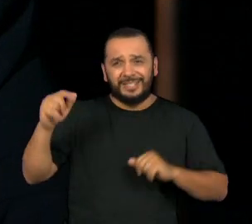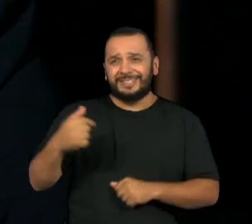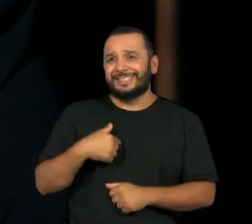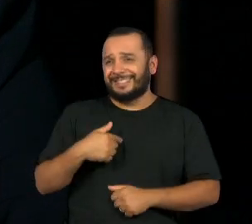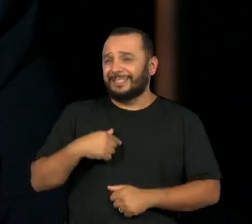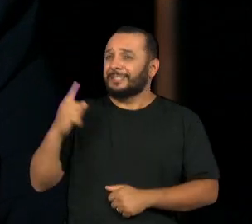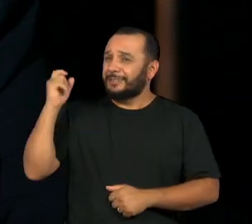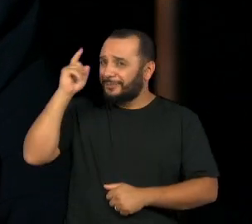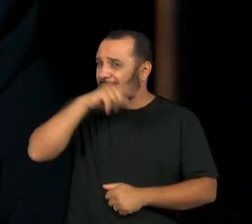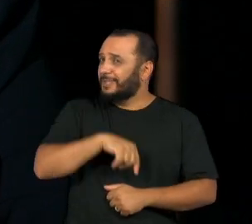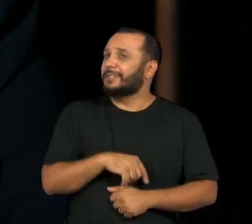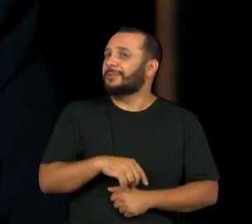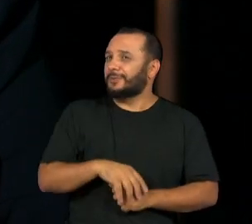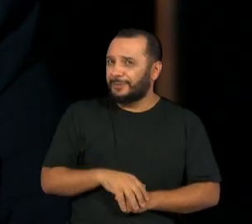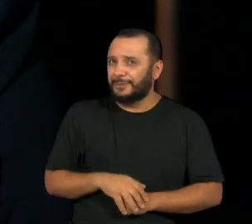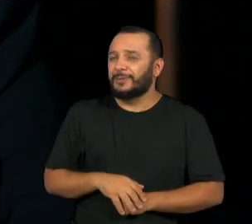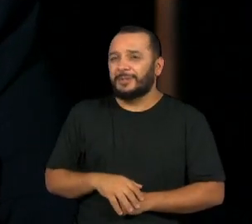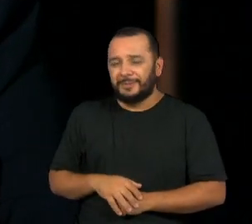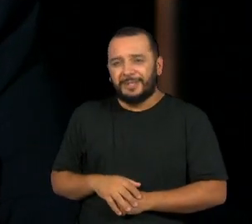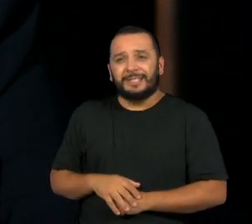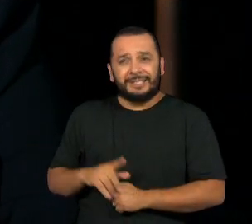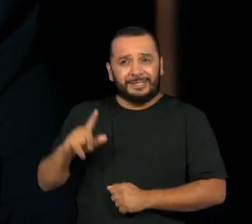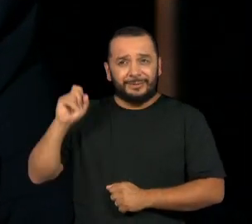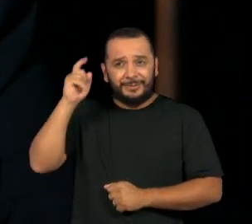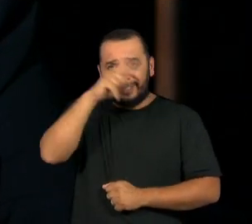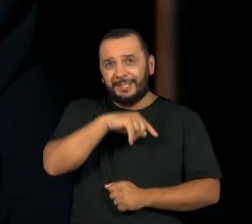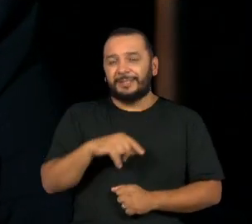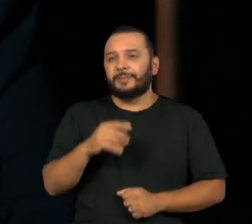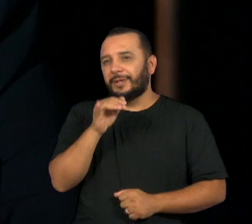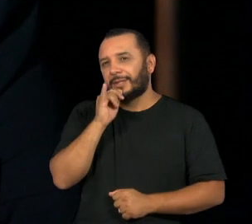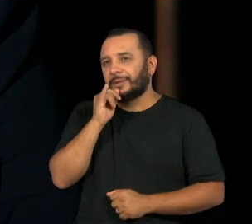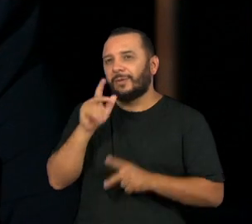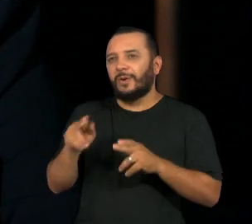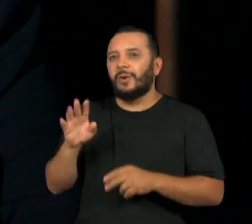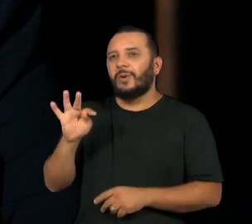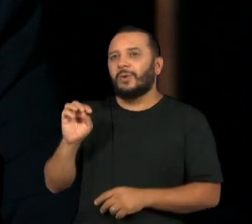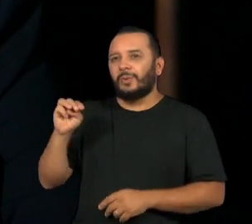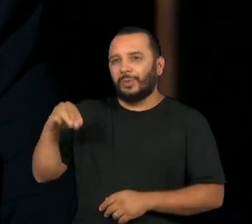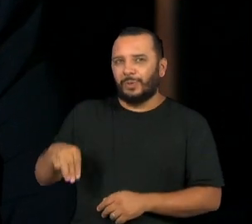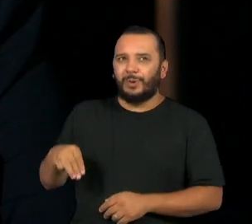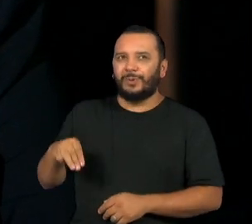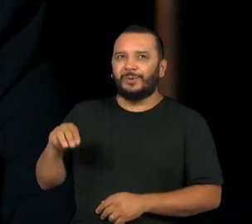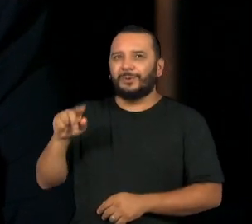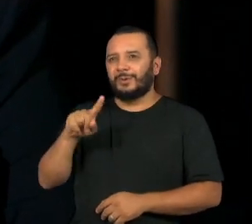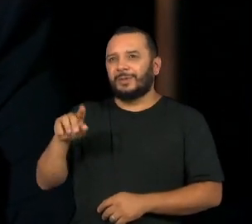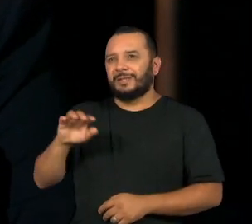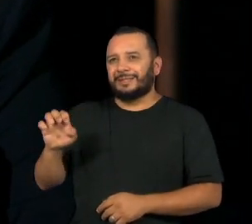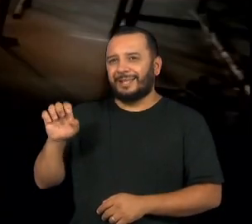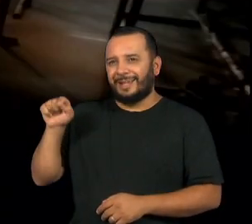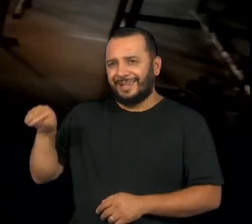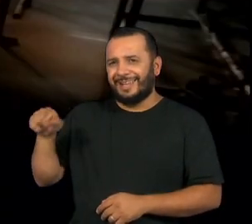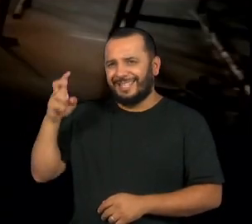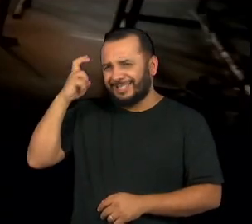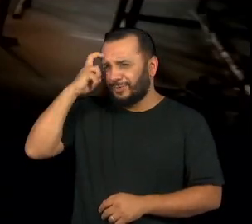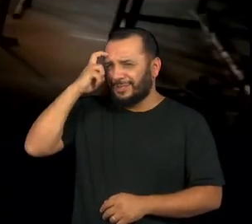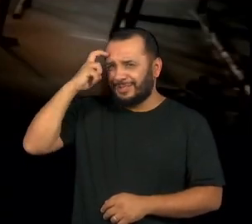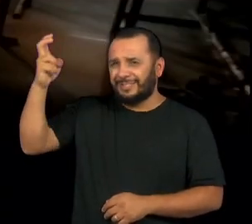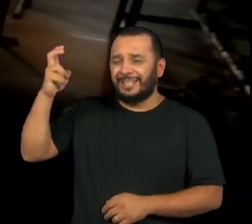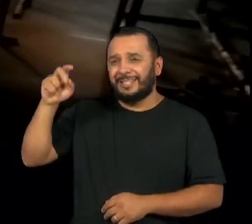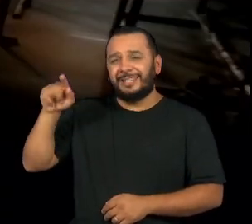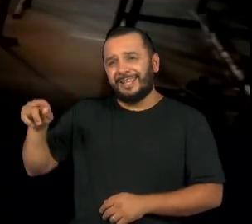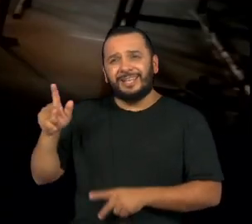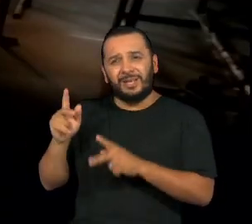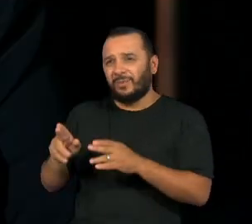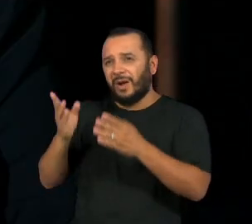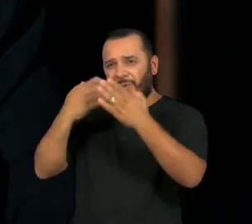doloroso. Imagina como deve ser doloroso o seu Tom Zé, por exemplo. Tom Zé é um gênio, Tom Zé é quase um orixá para